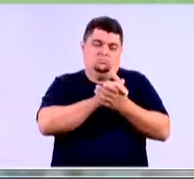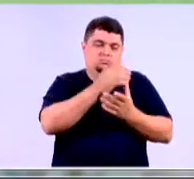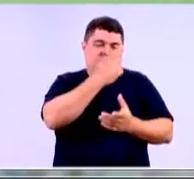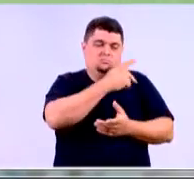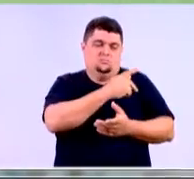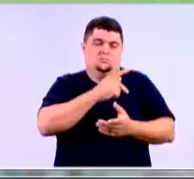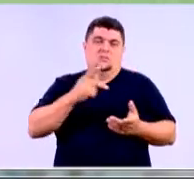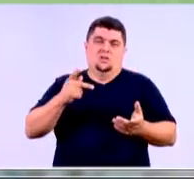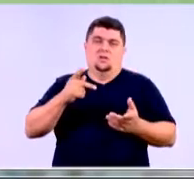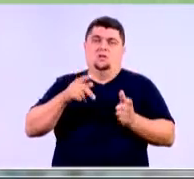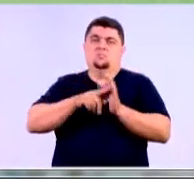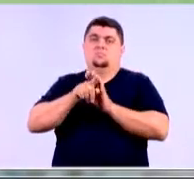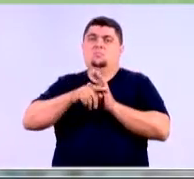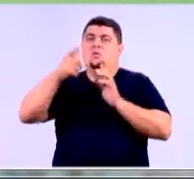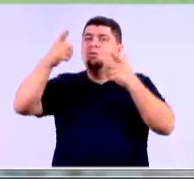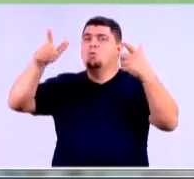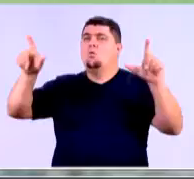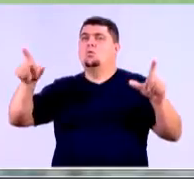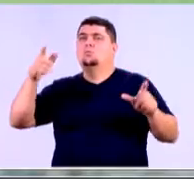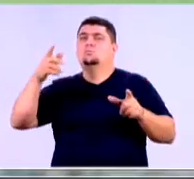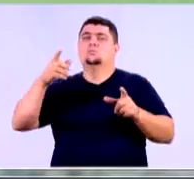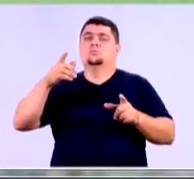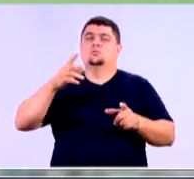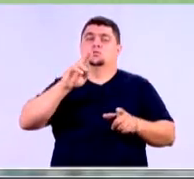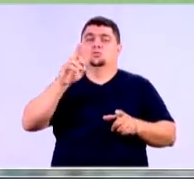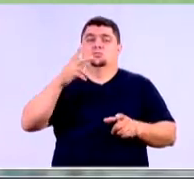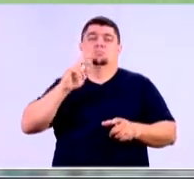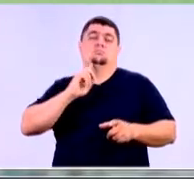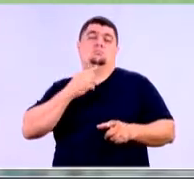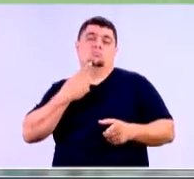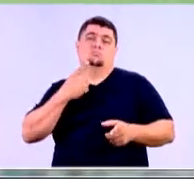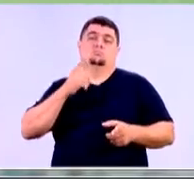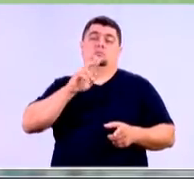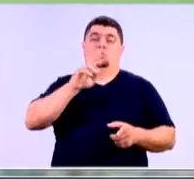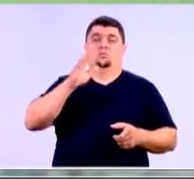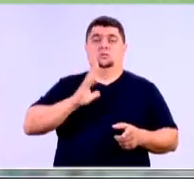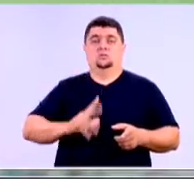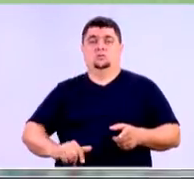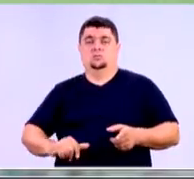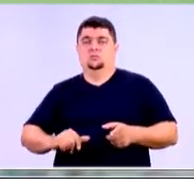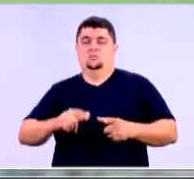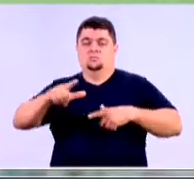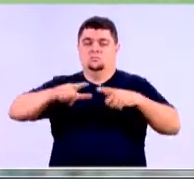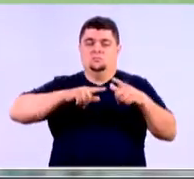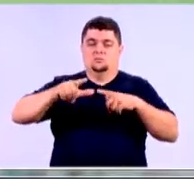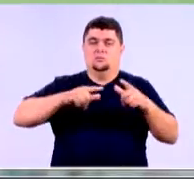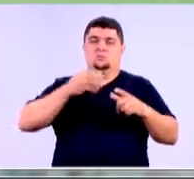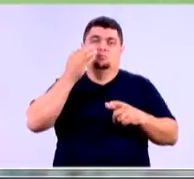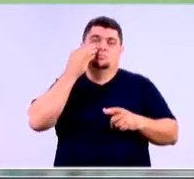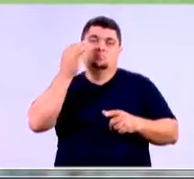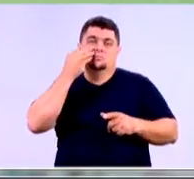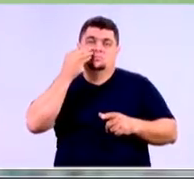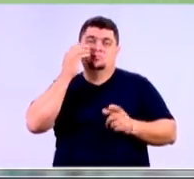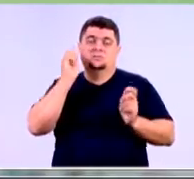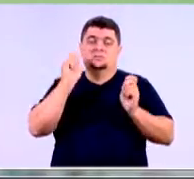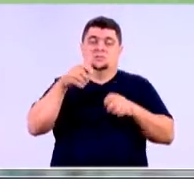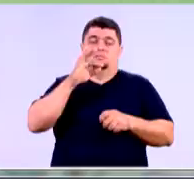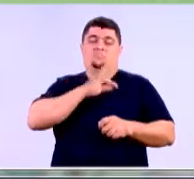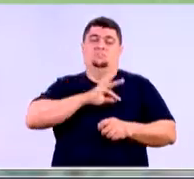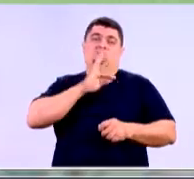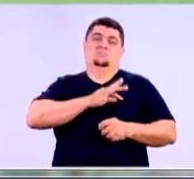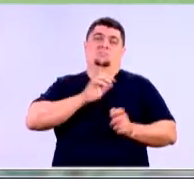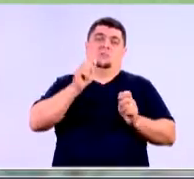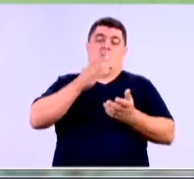pessoa em outras instituições a partir dos dados pessoais. Com os dados profissionais, você vai tentar identificar a capacidade e a condição